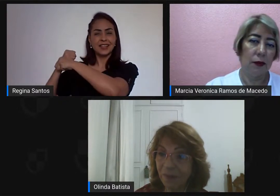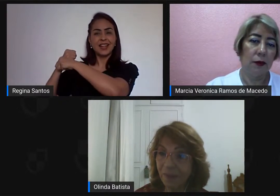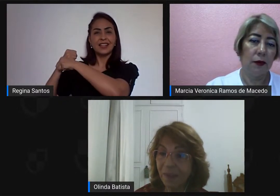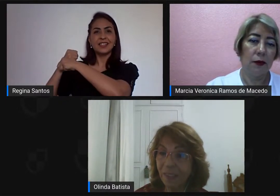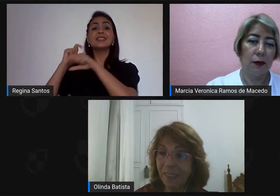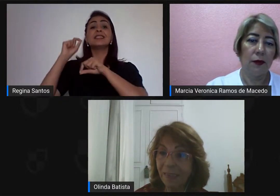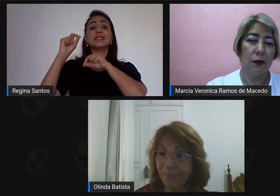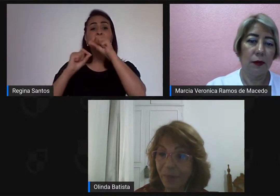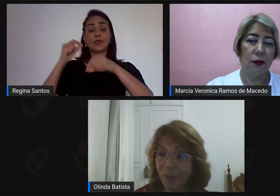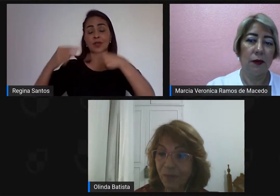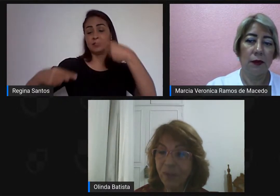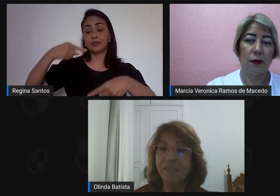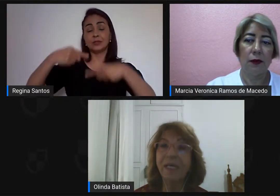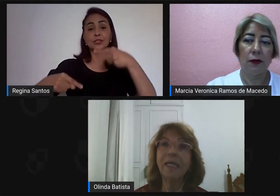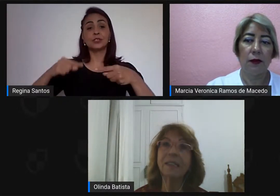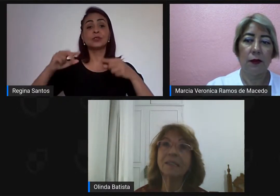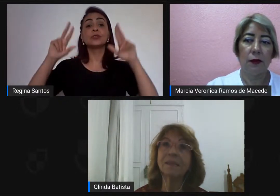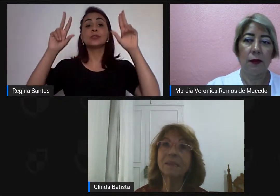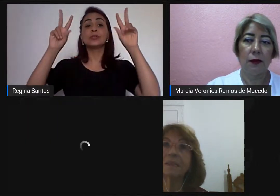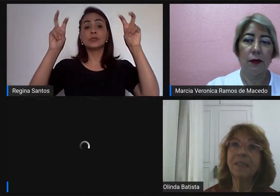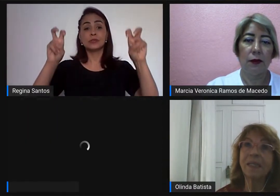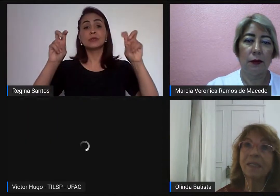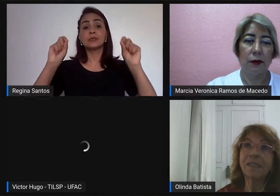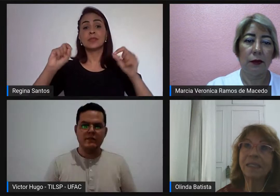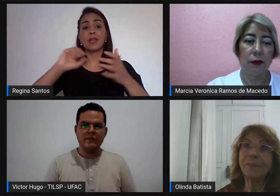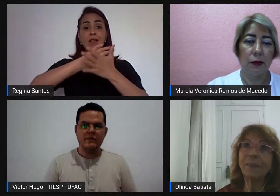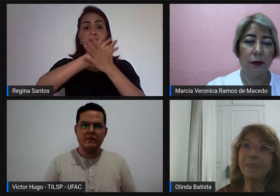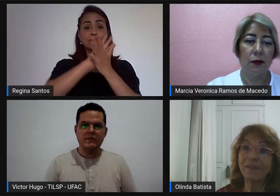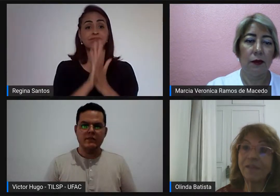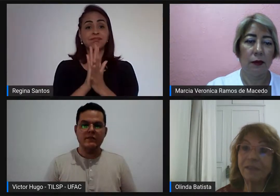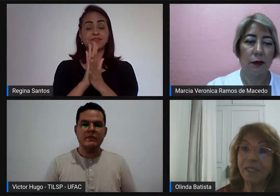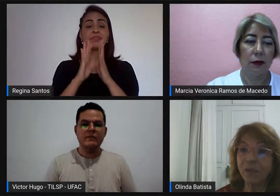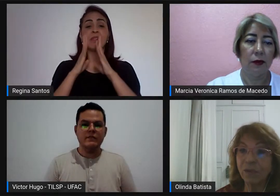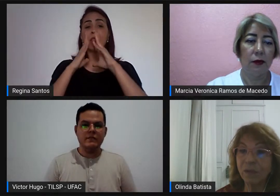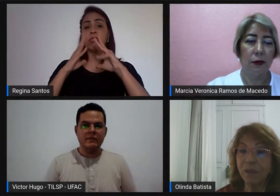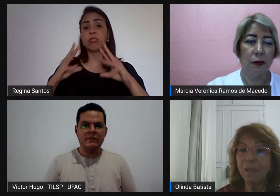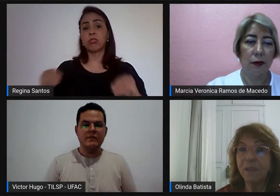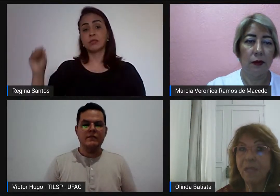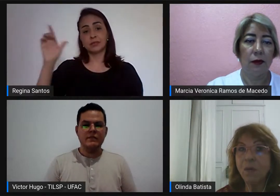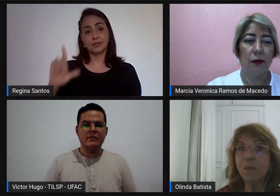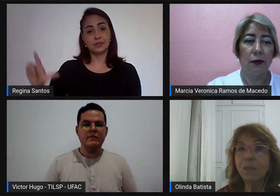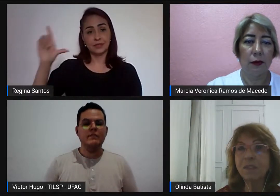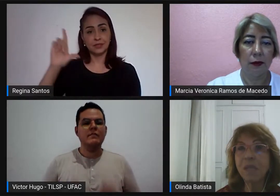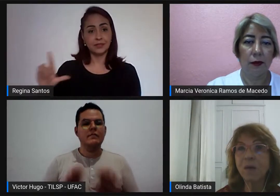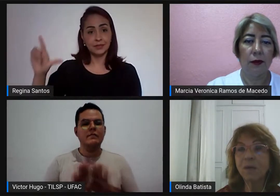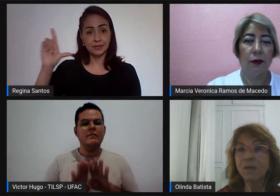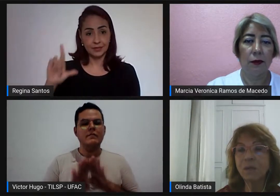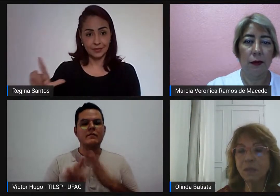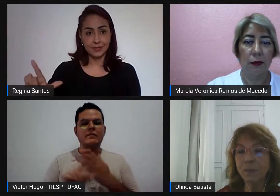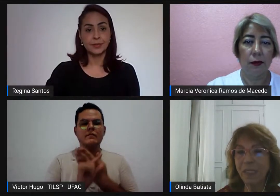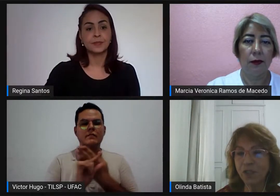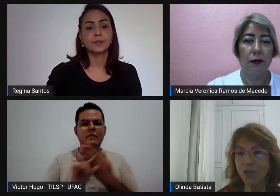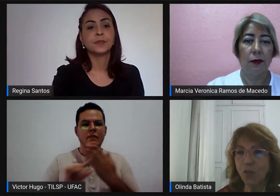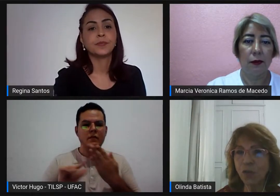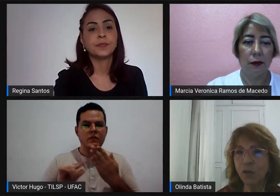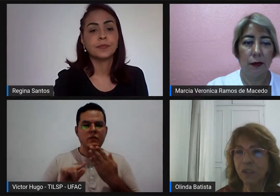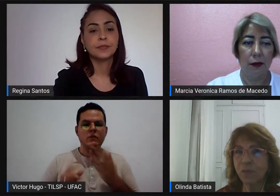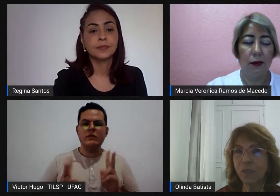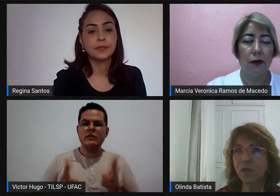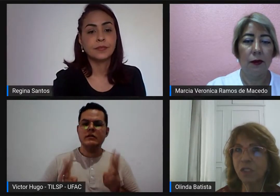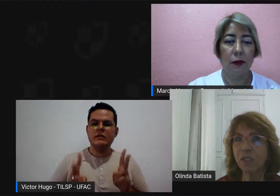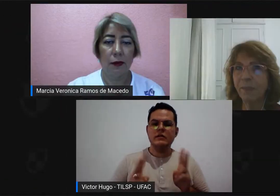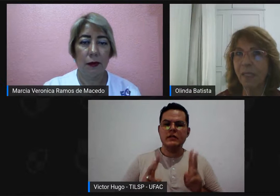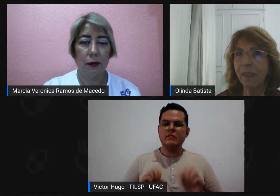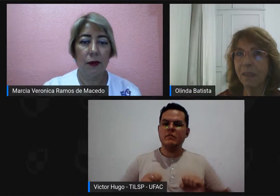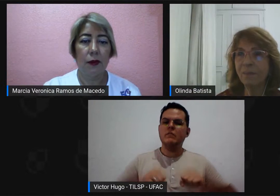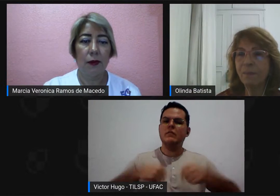E a lei da Perrone Moisés, ela sempre defendeu, e alguns, Blanchot e outras